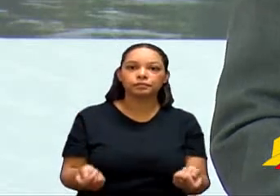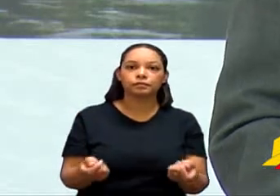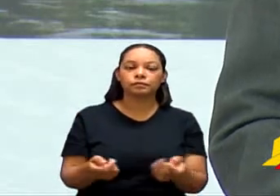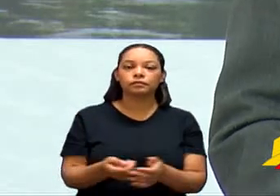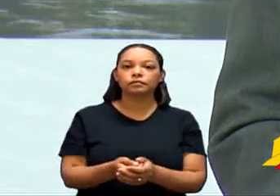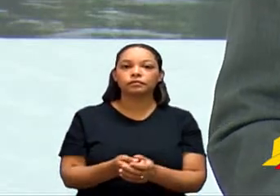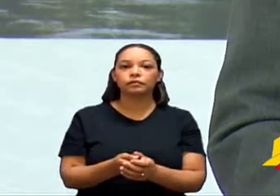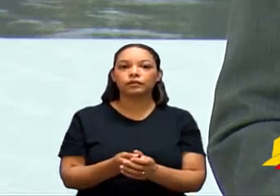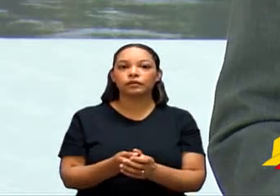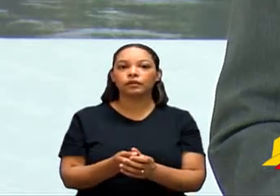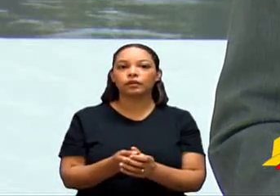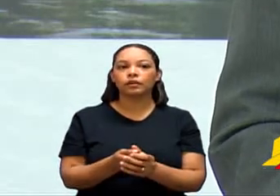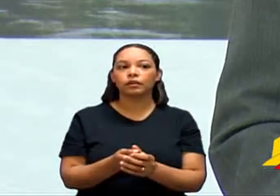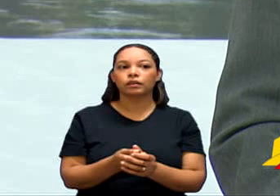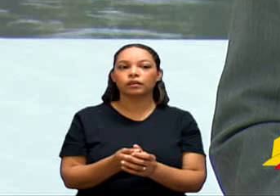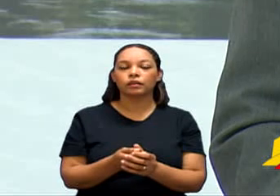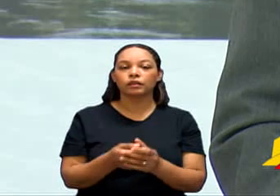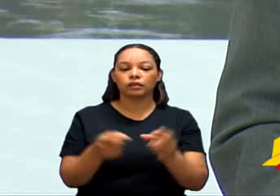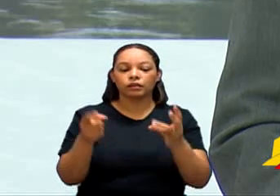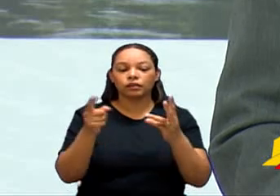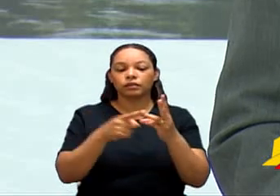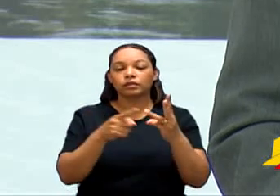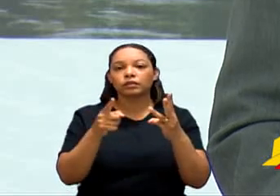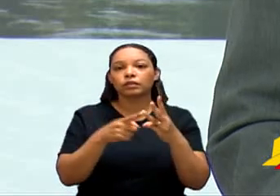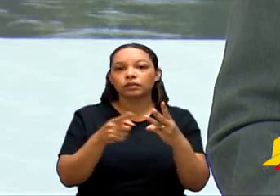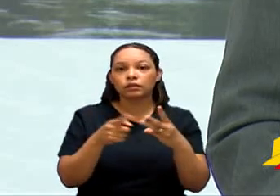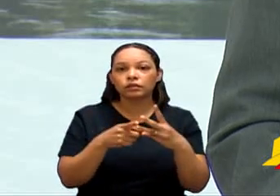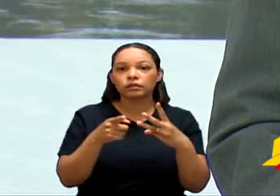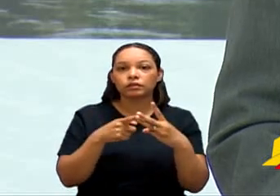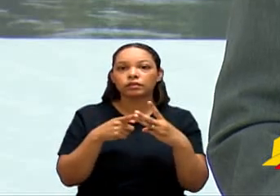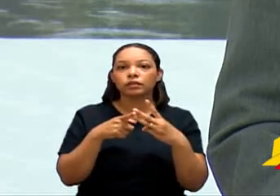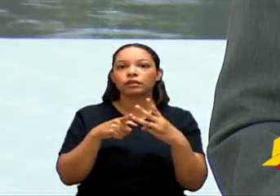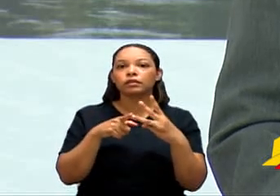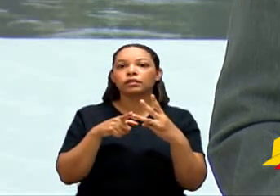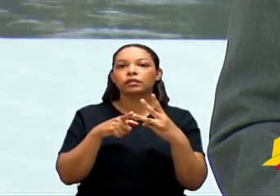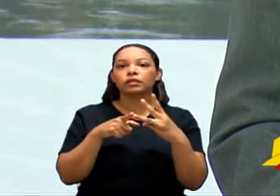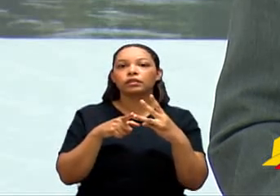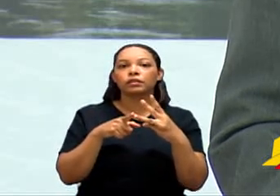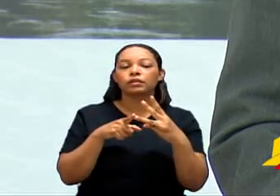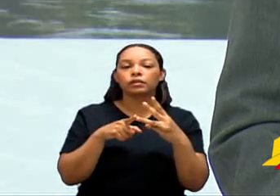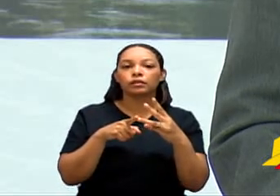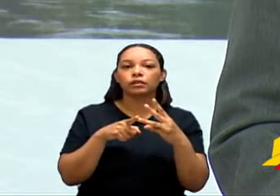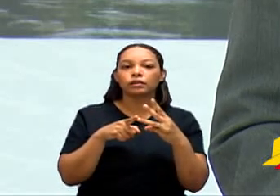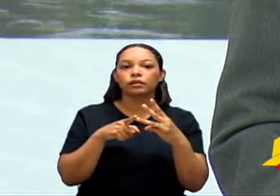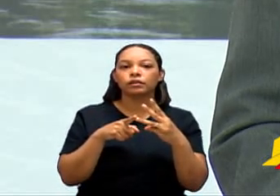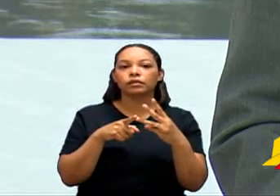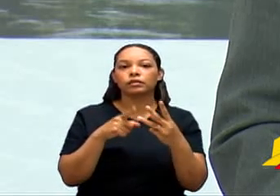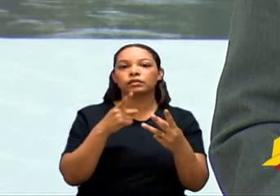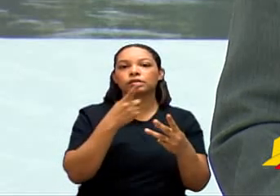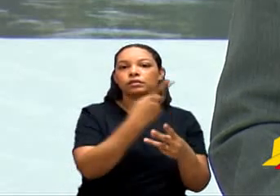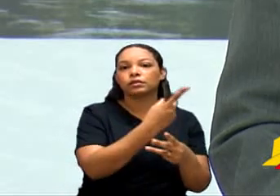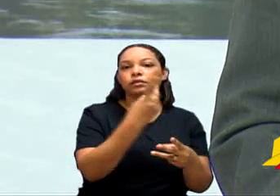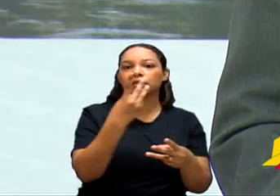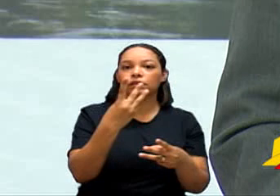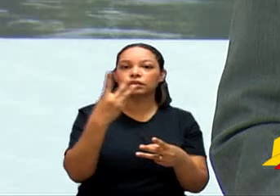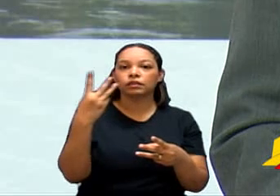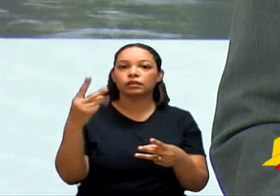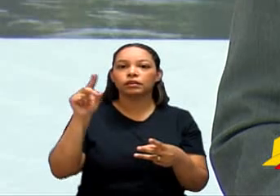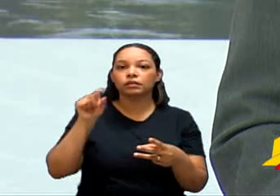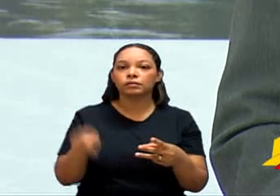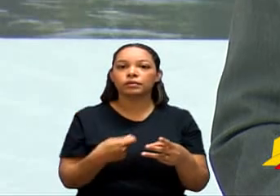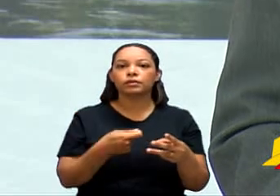Barão. E, inciso 3º, ele tem um imóvel de 133 mil metros no bairro